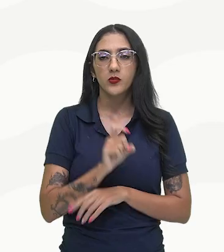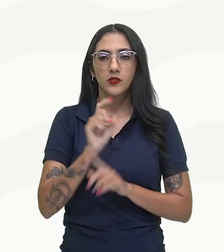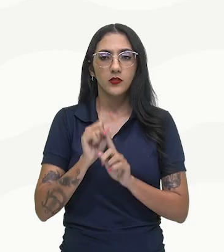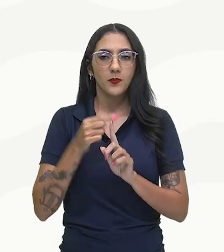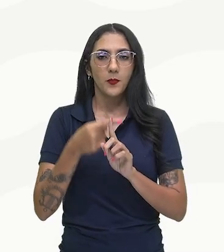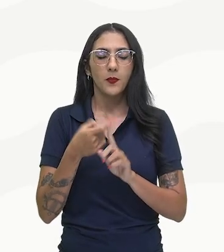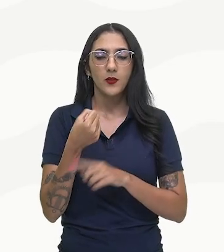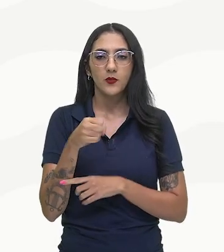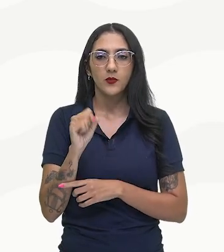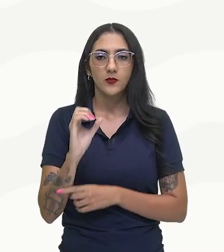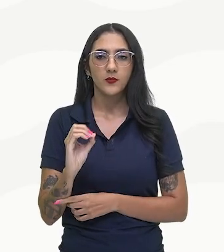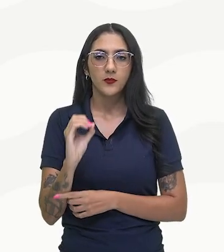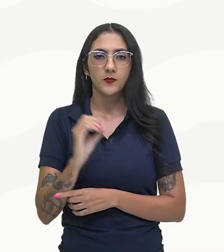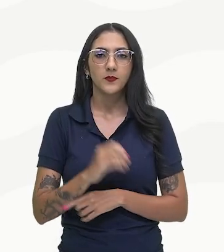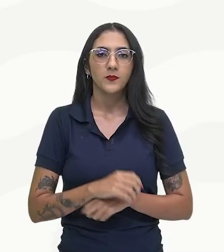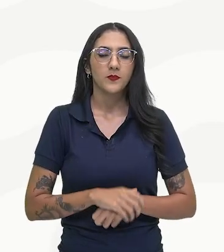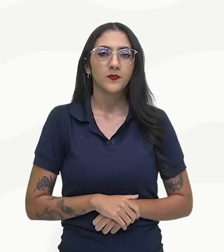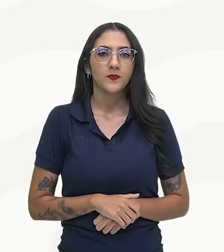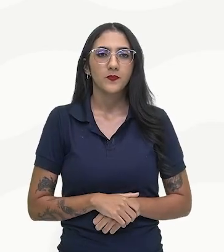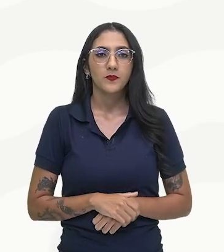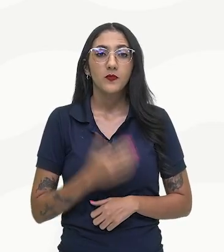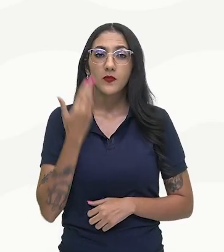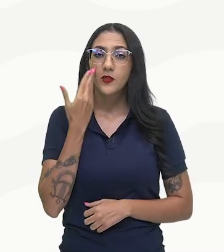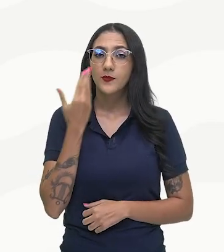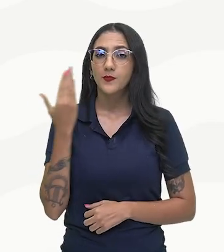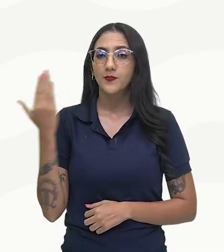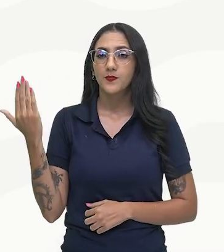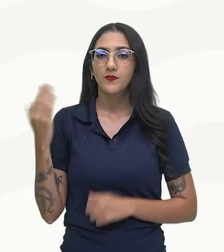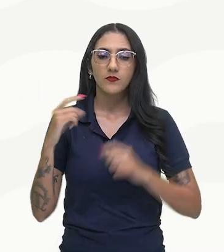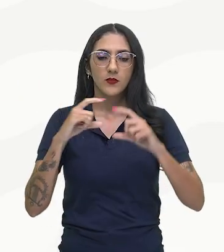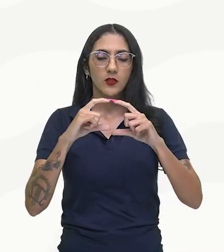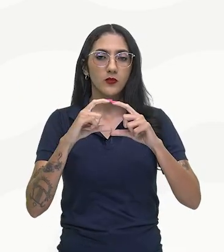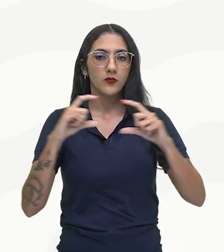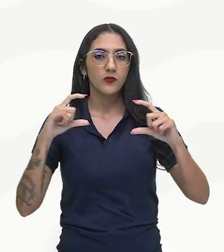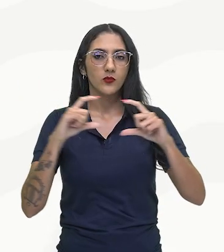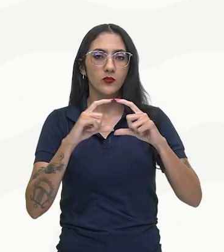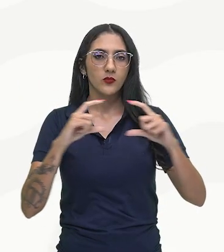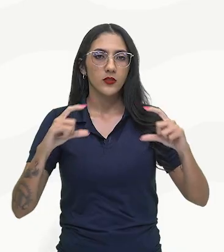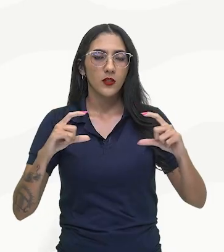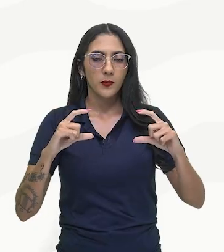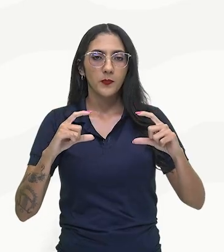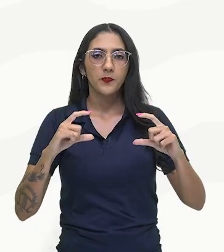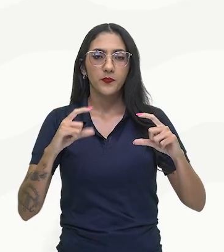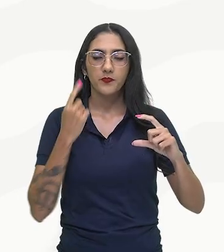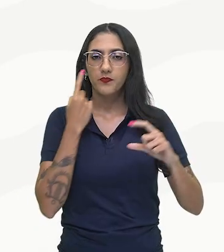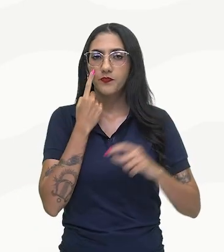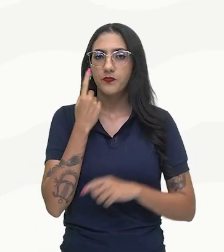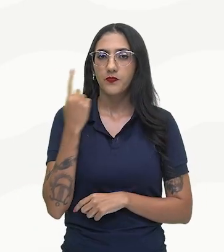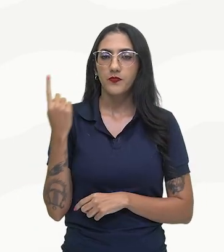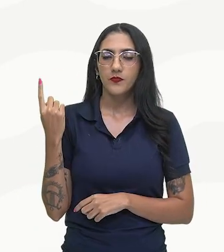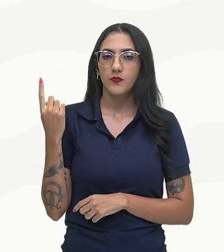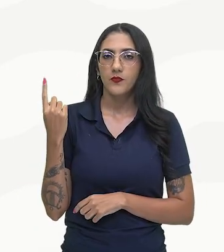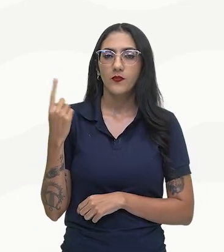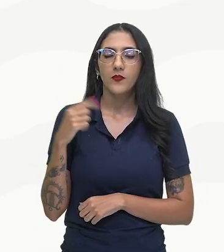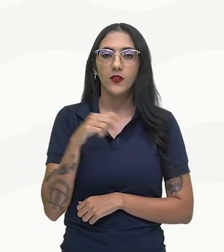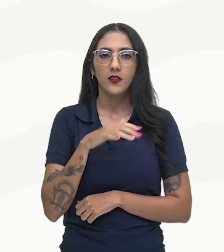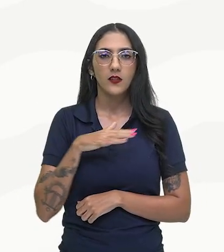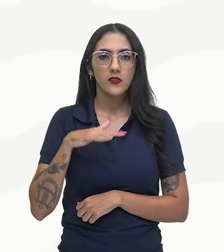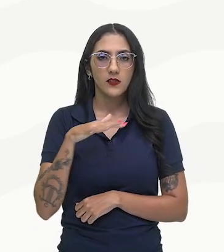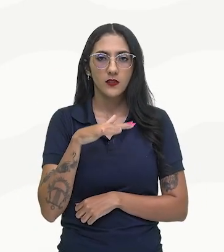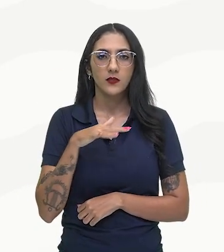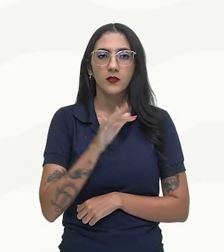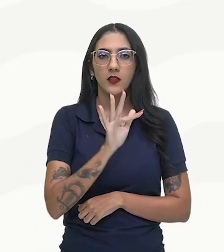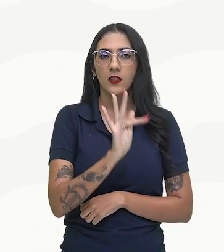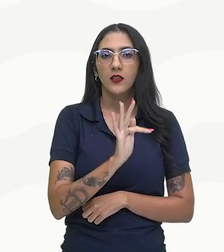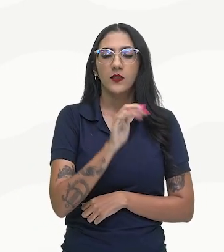80. E aí nós temos a nossa função do segundo grau, representada pela área